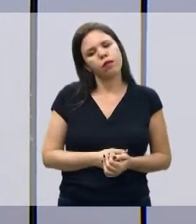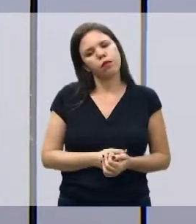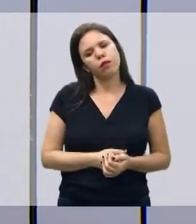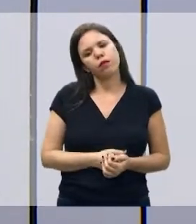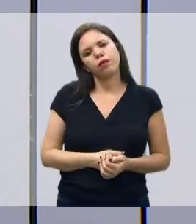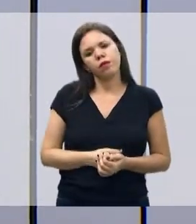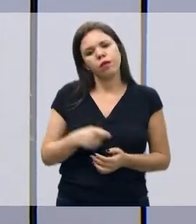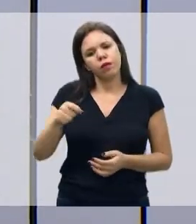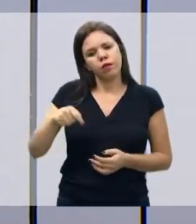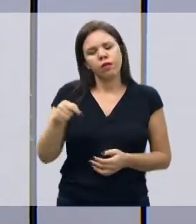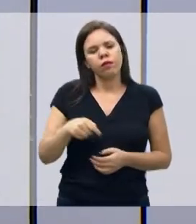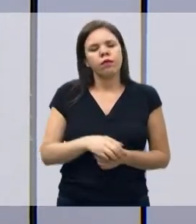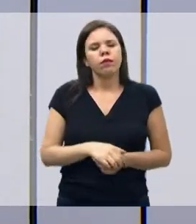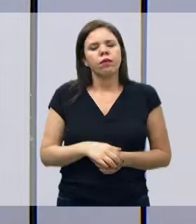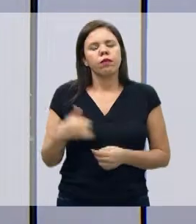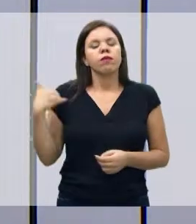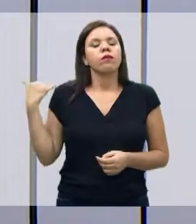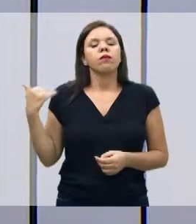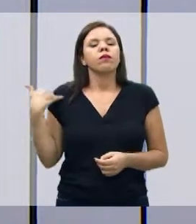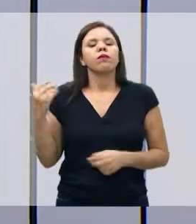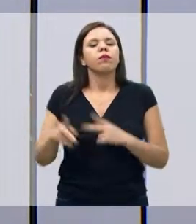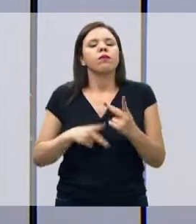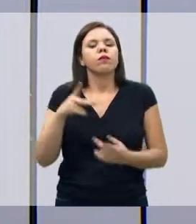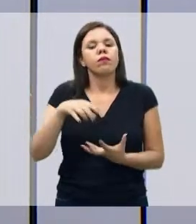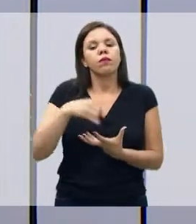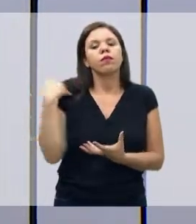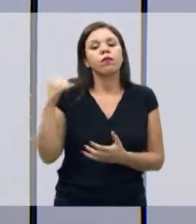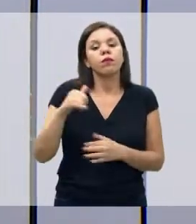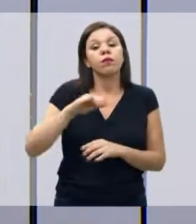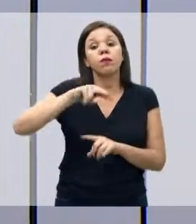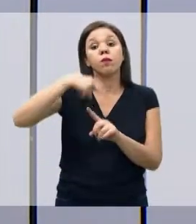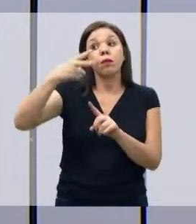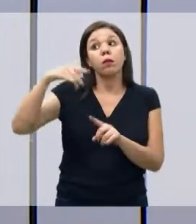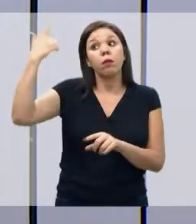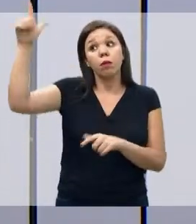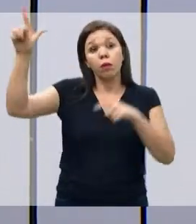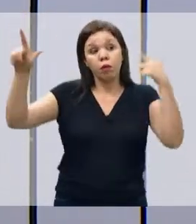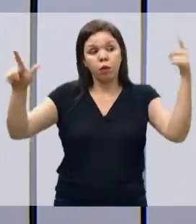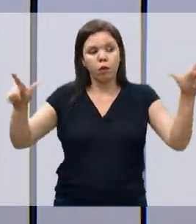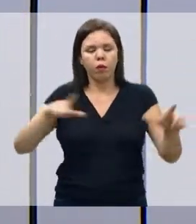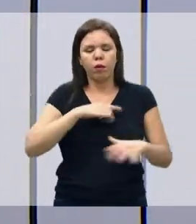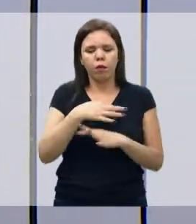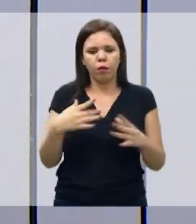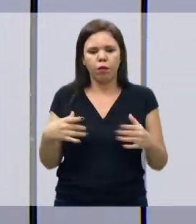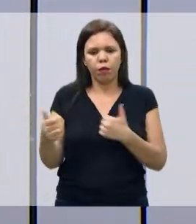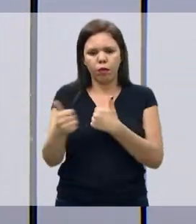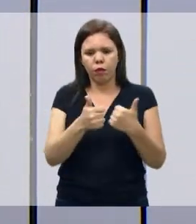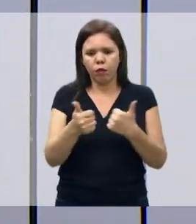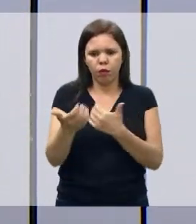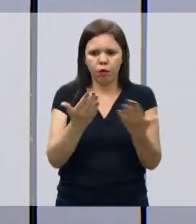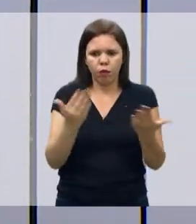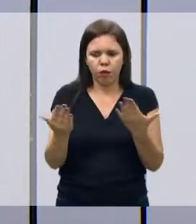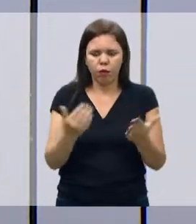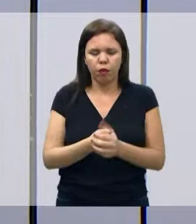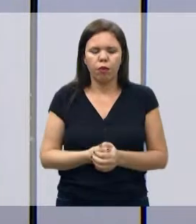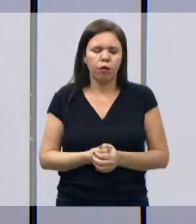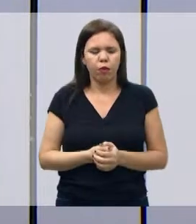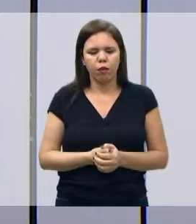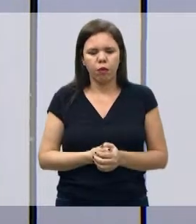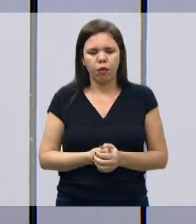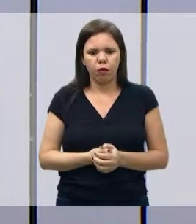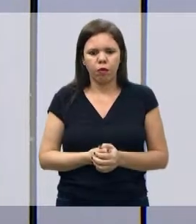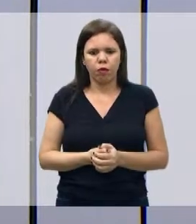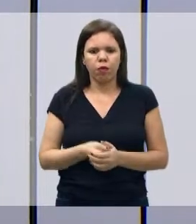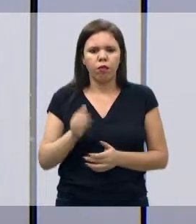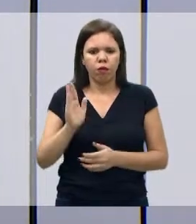é que aqui a idade do idoso é maior que muitas outras cidades dos municípios brasileiros. Então, já